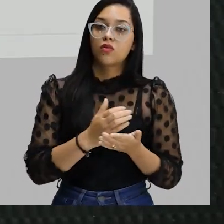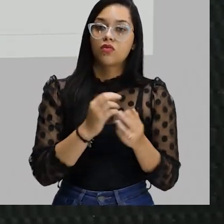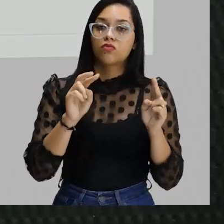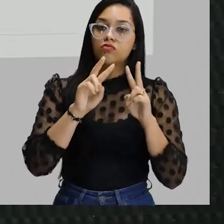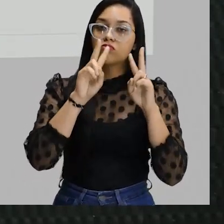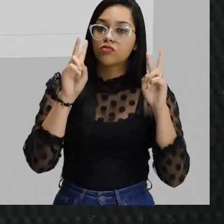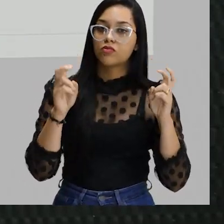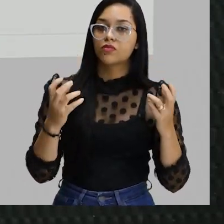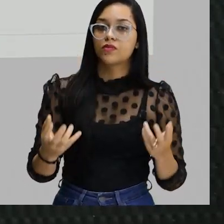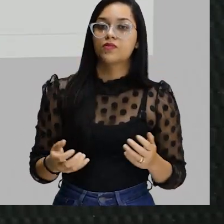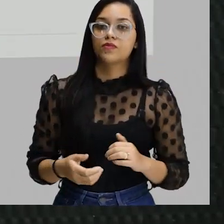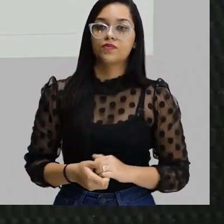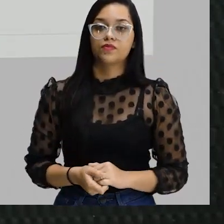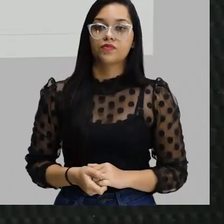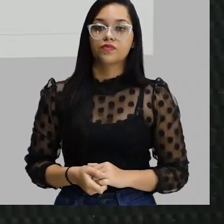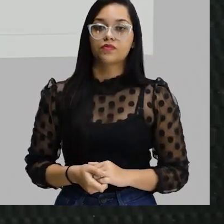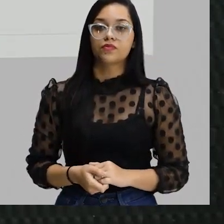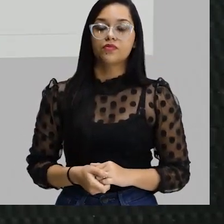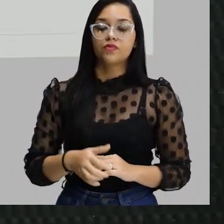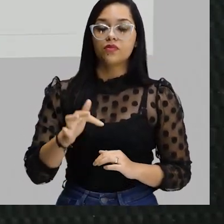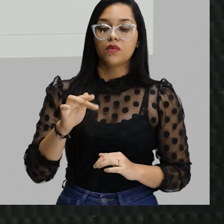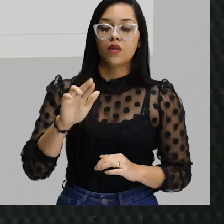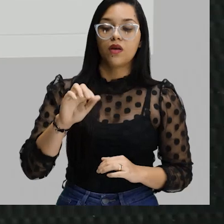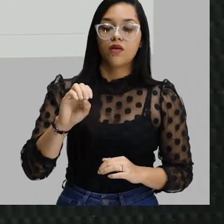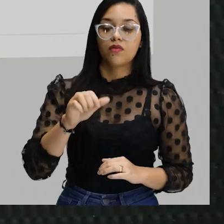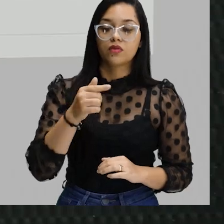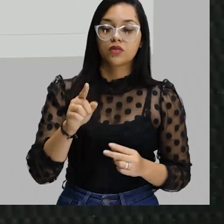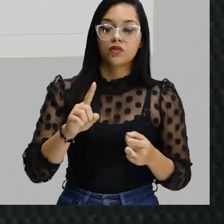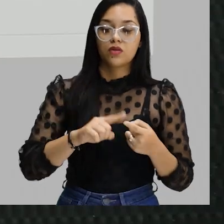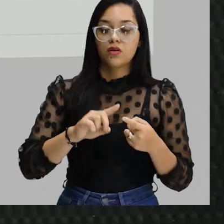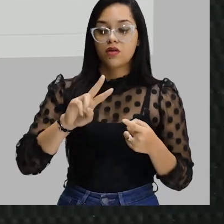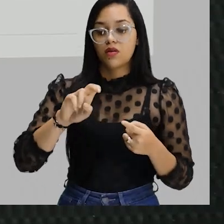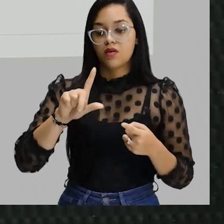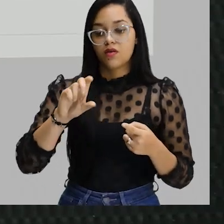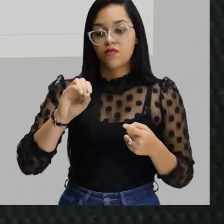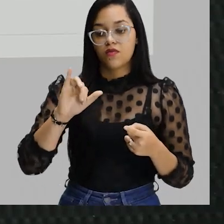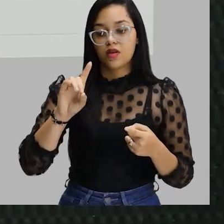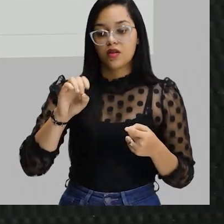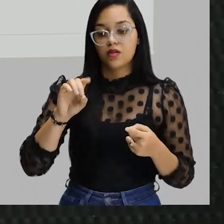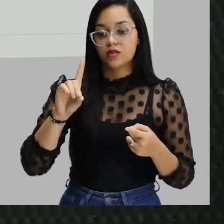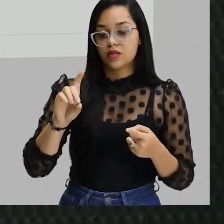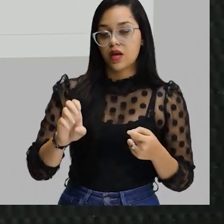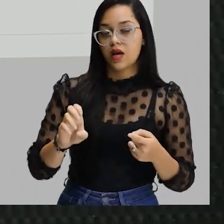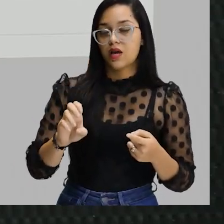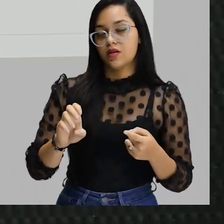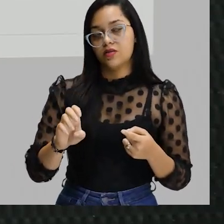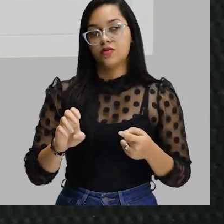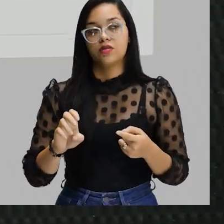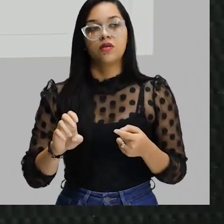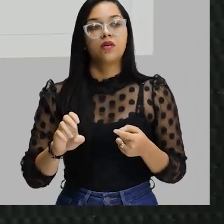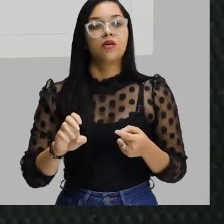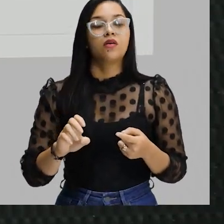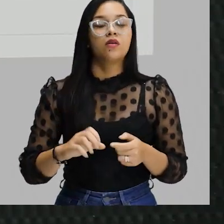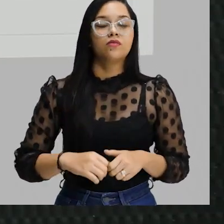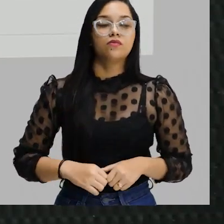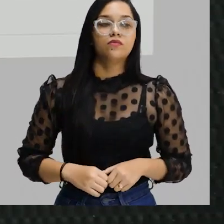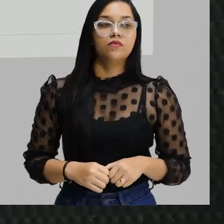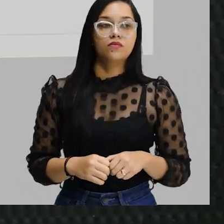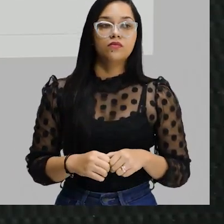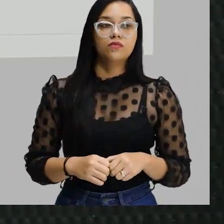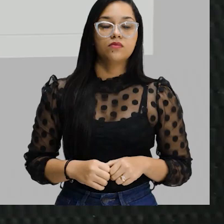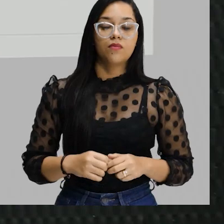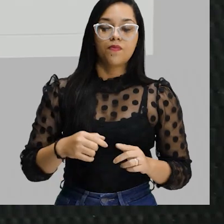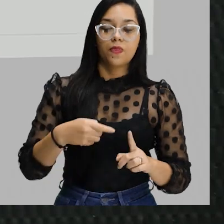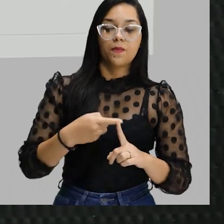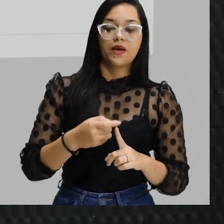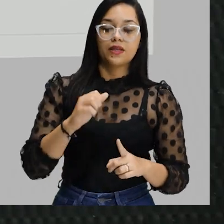funções. Lembra? A função velocidade, ó, V, o AVO,